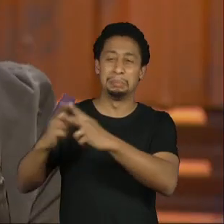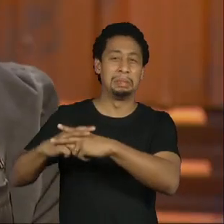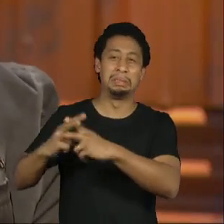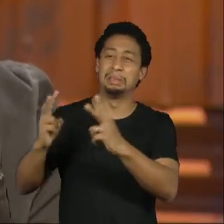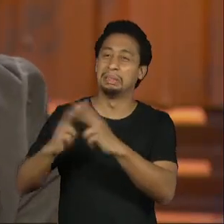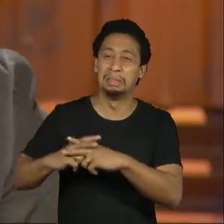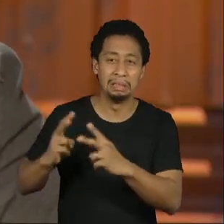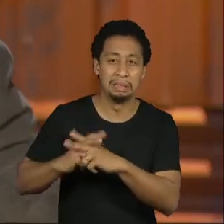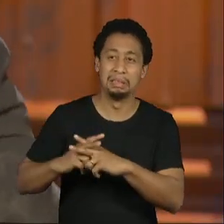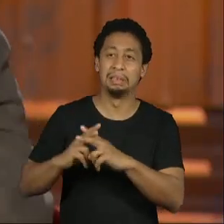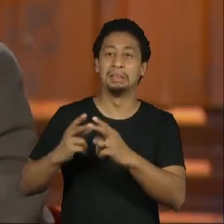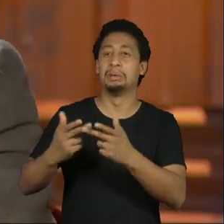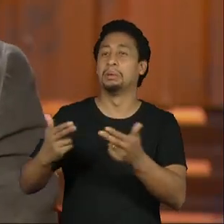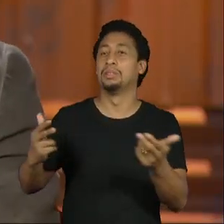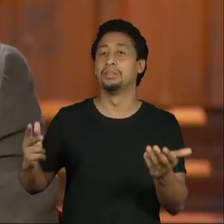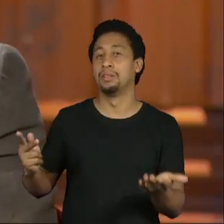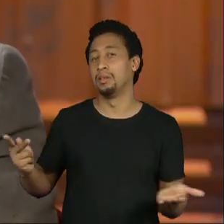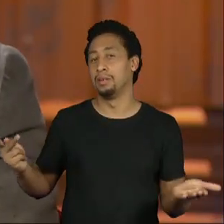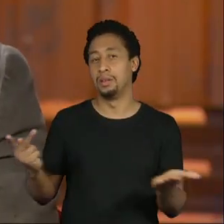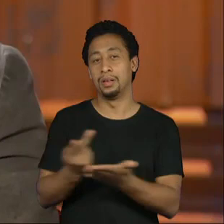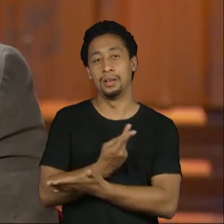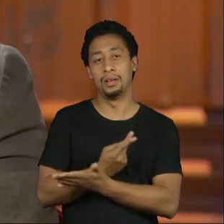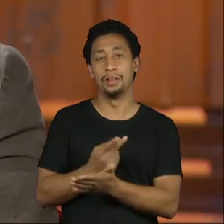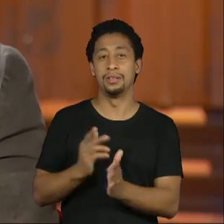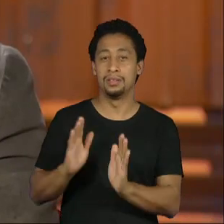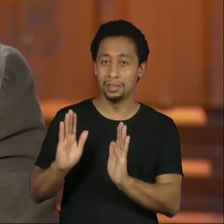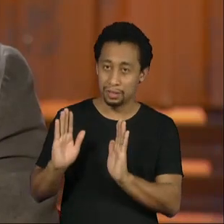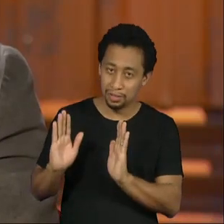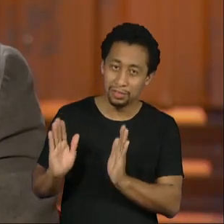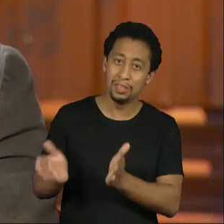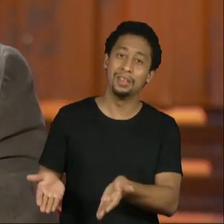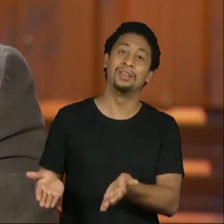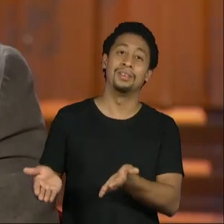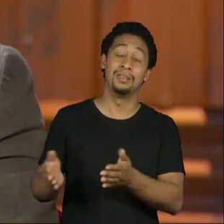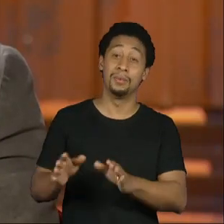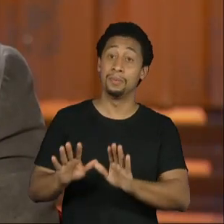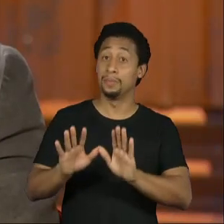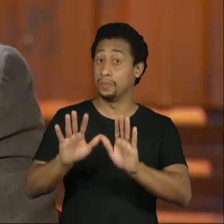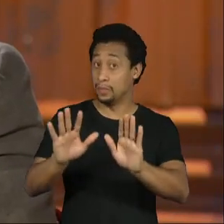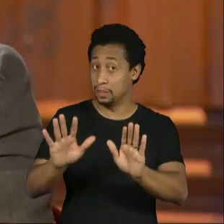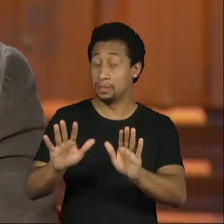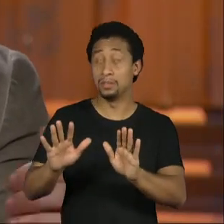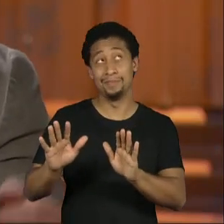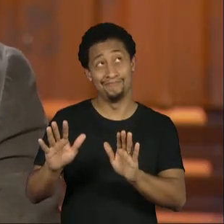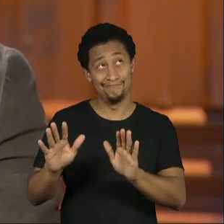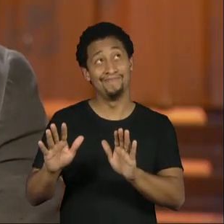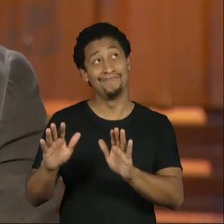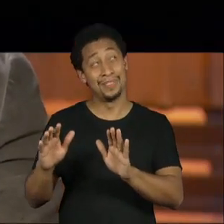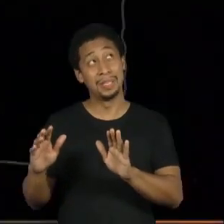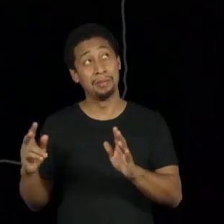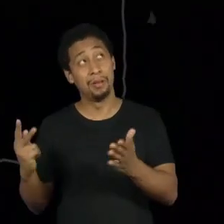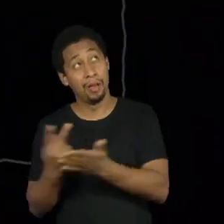erradas já tem um monte de merda mas eu acho que eu nunca eu sempre me arrependi quando aqui do besteira